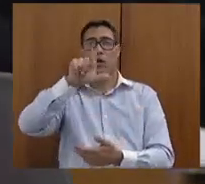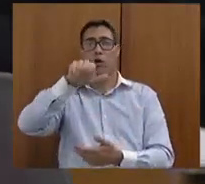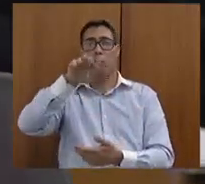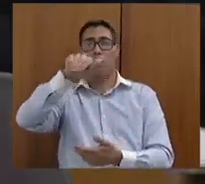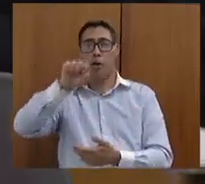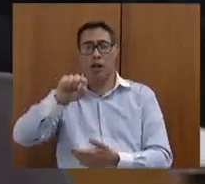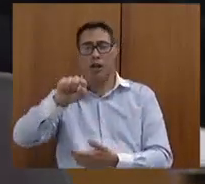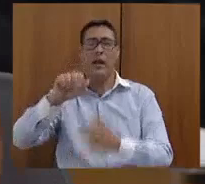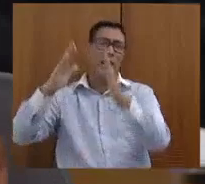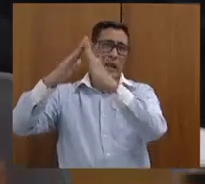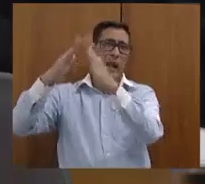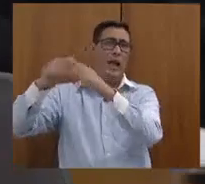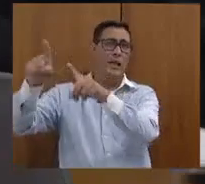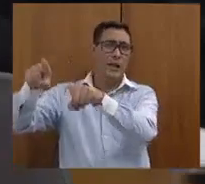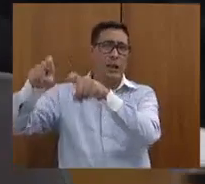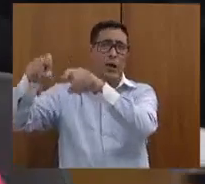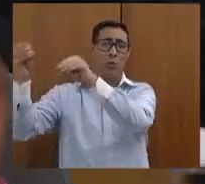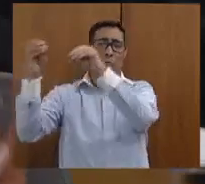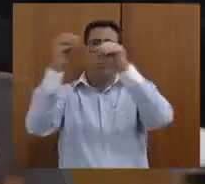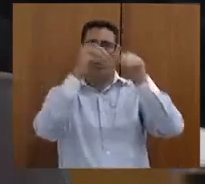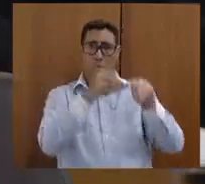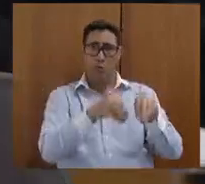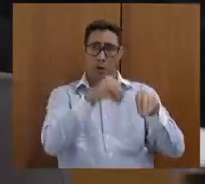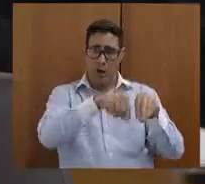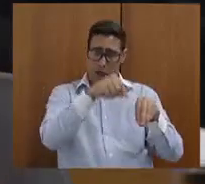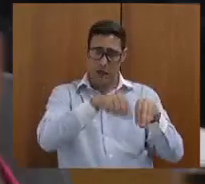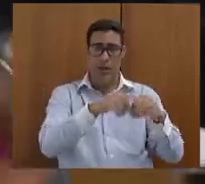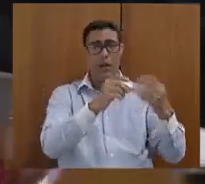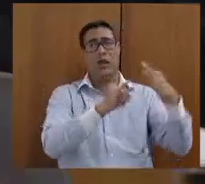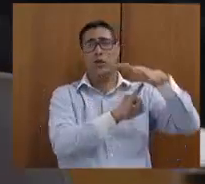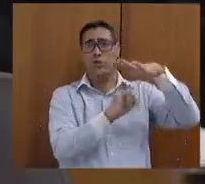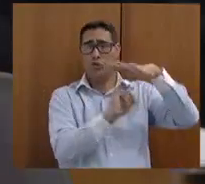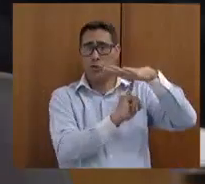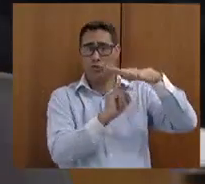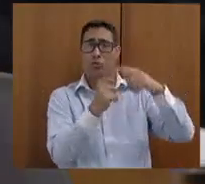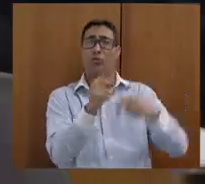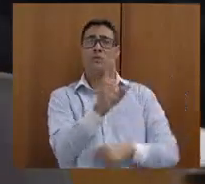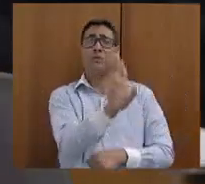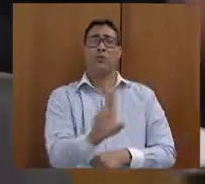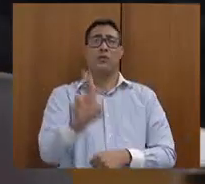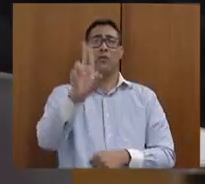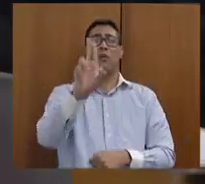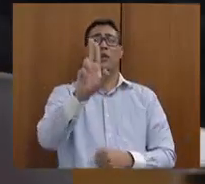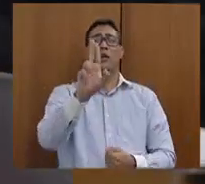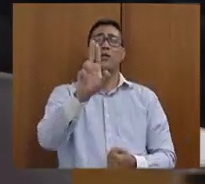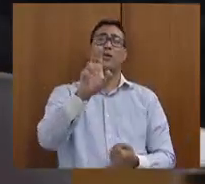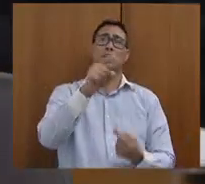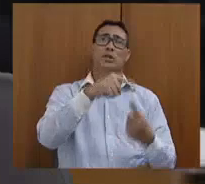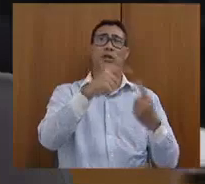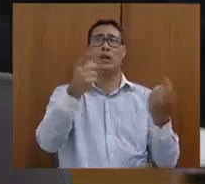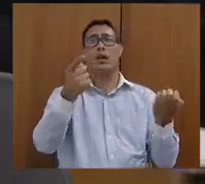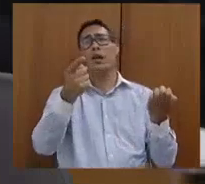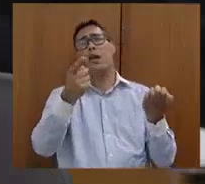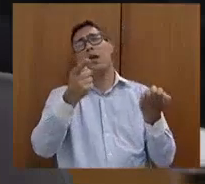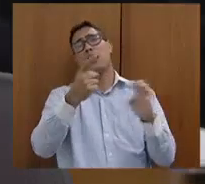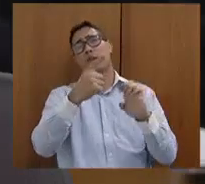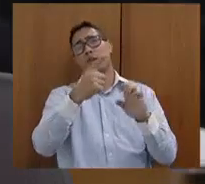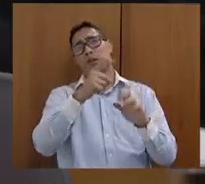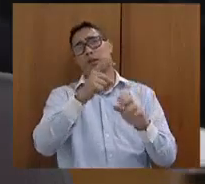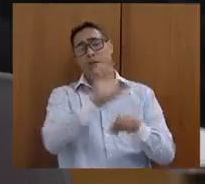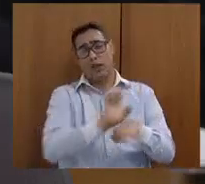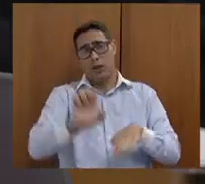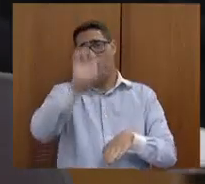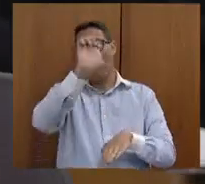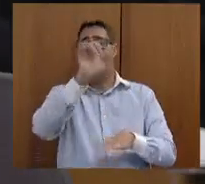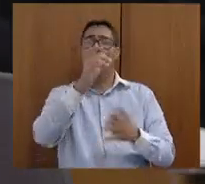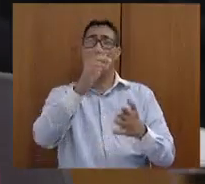e vai para as Universidades Vai para os institutos Federais e vai para a Universidade Estadual não abandone as